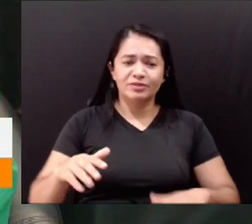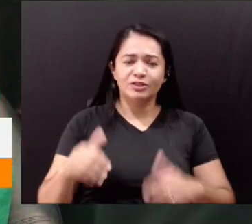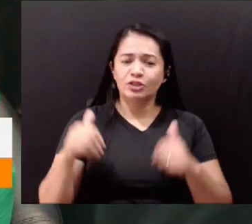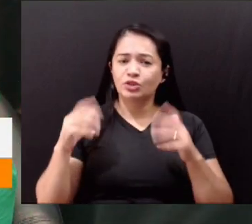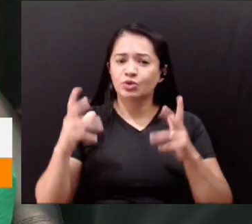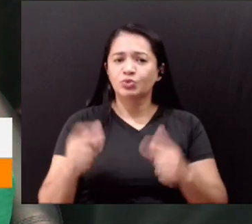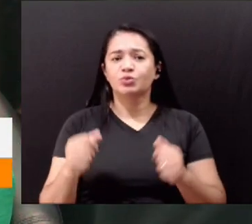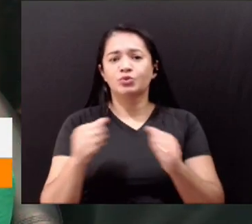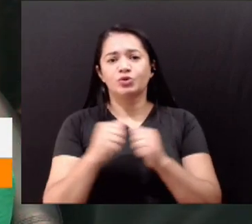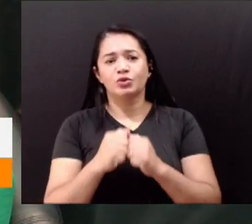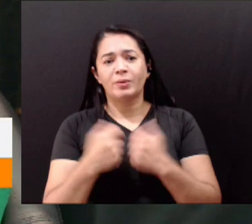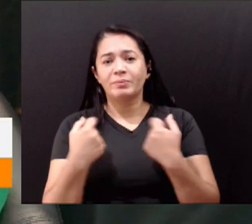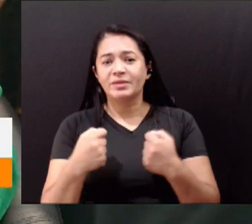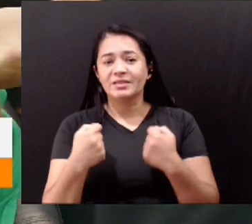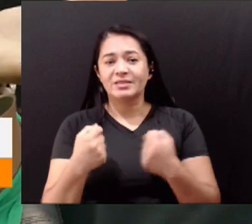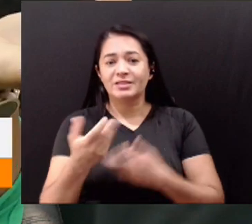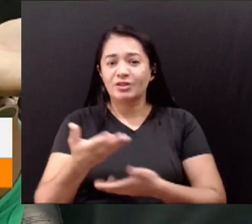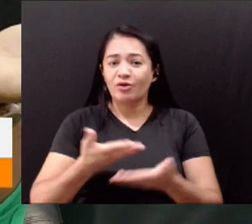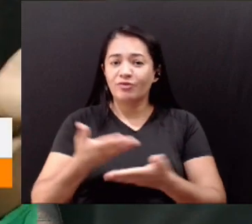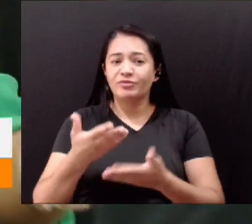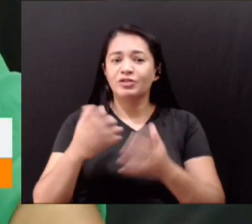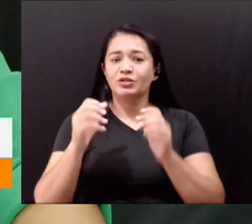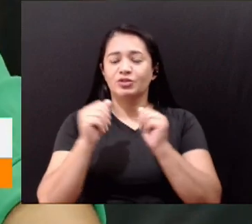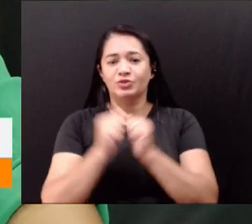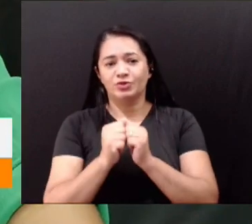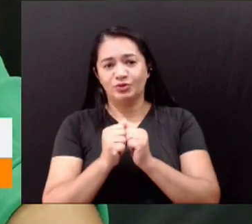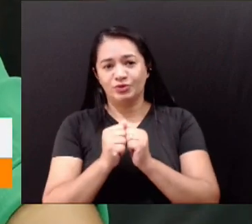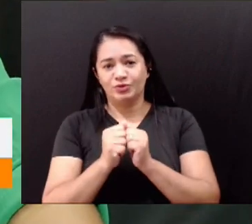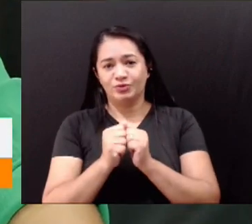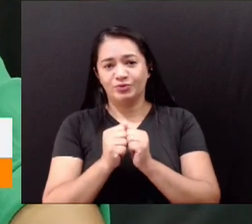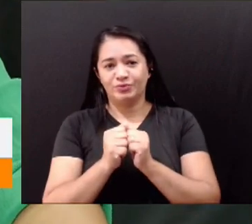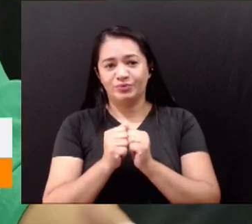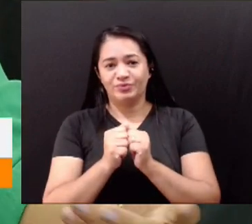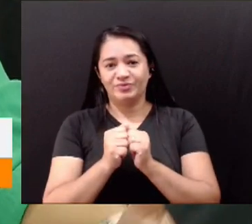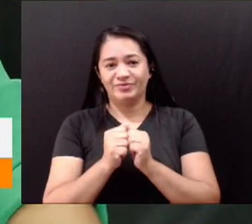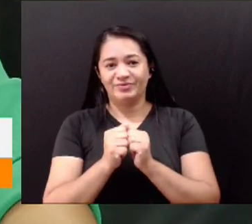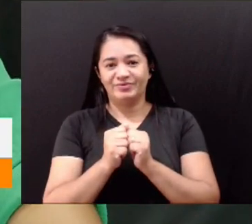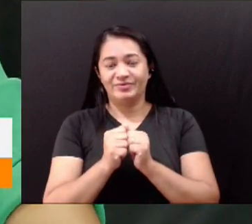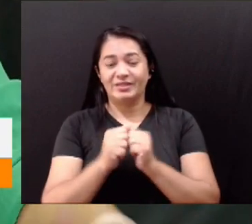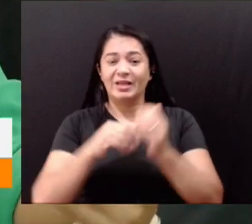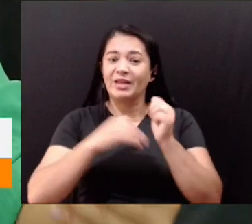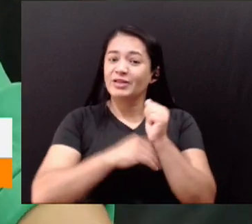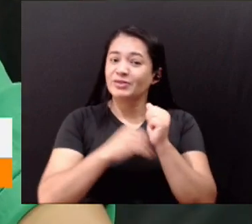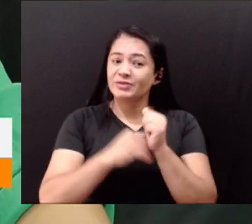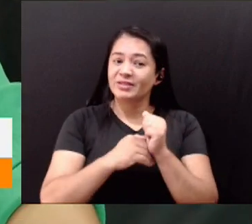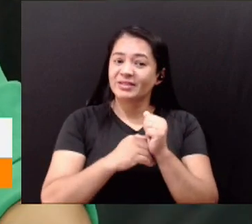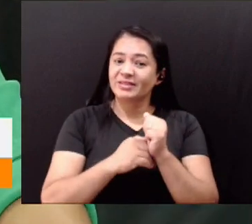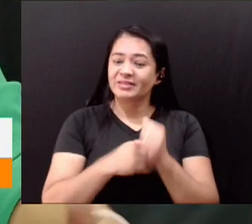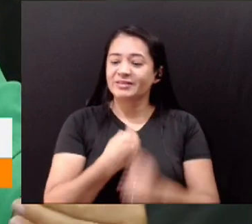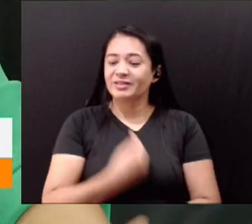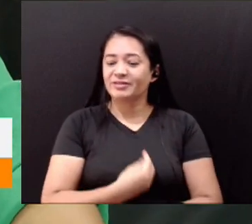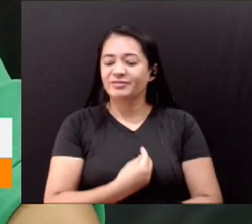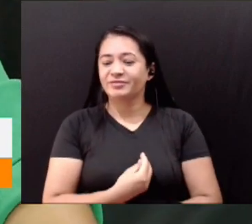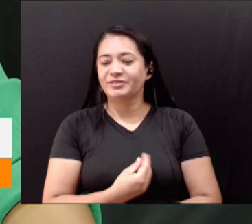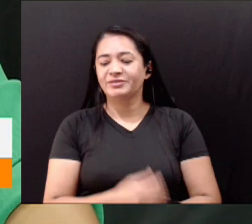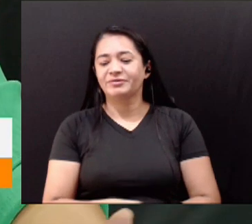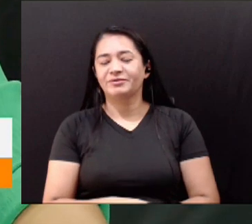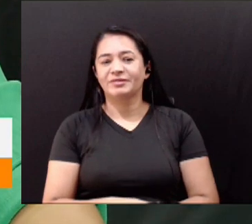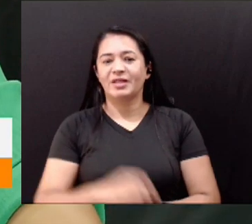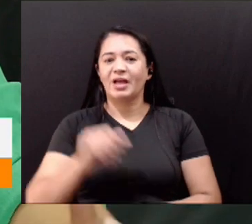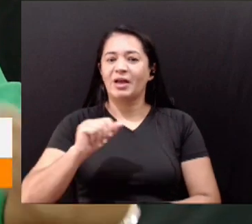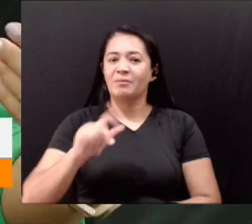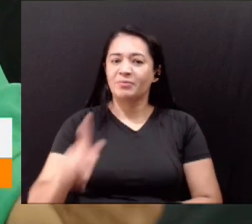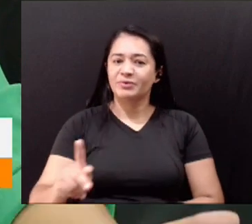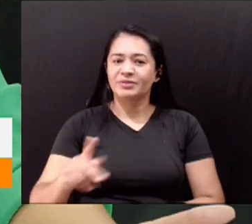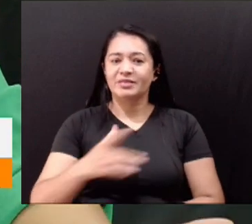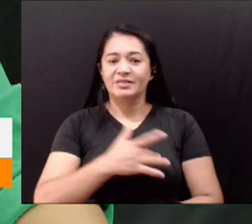estar convivendo em harmonia. E esse é o segredo da vida, gente. É sobre isso que a gente está falando hoje: aposentadoria, saúde